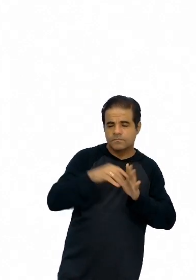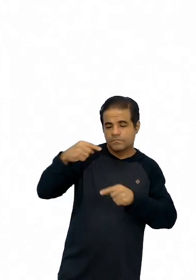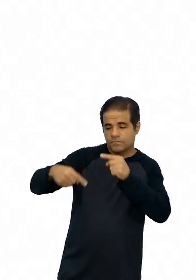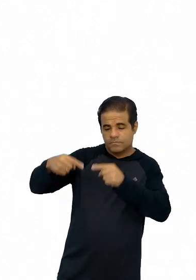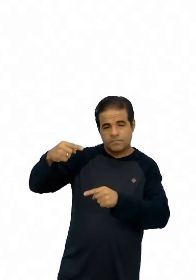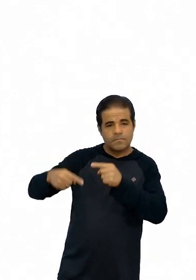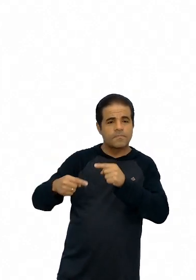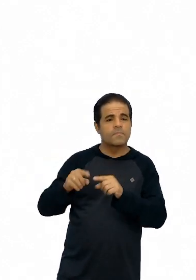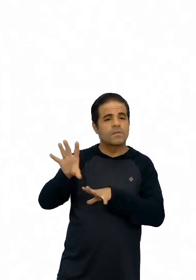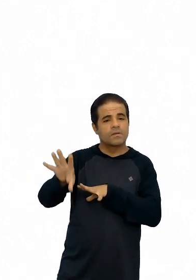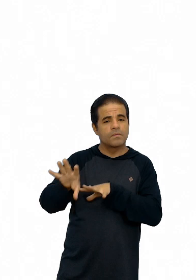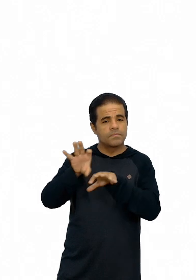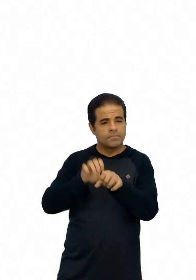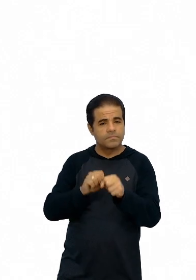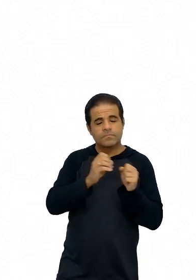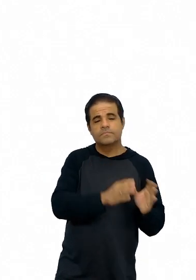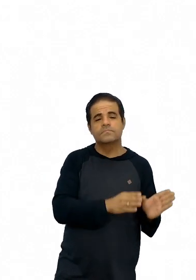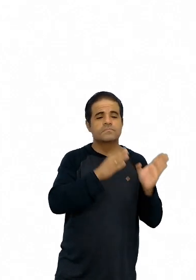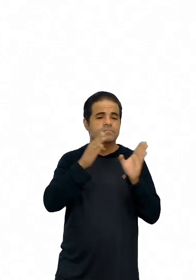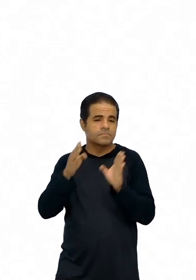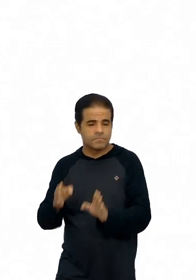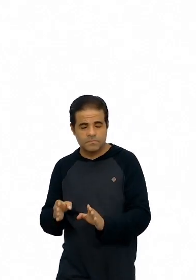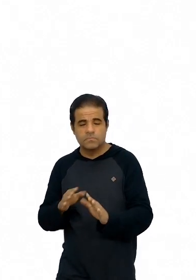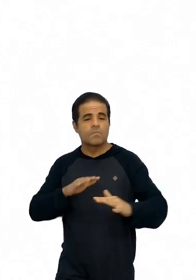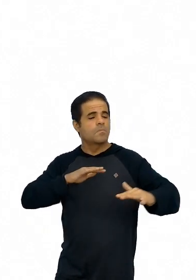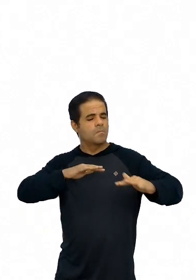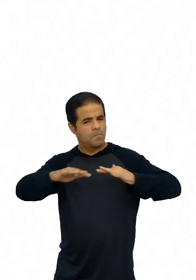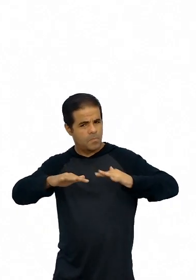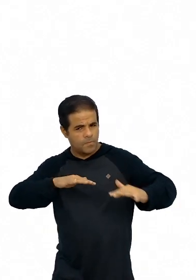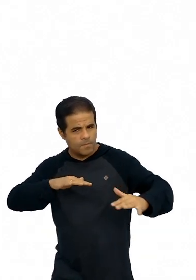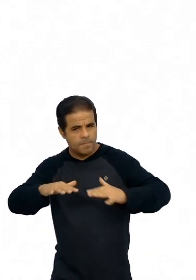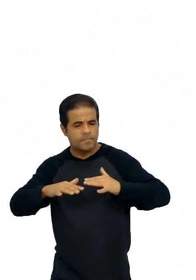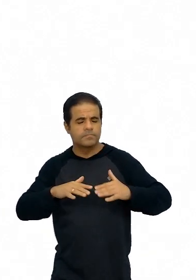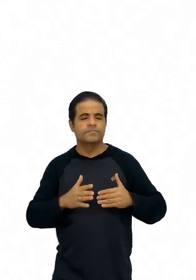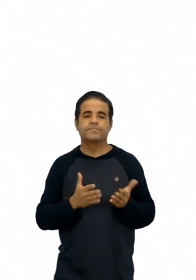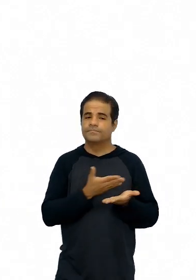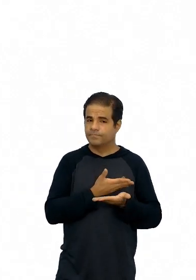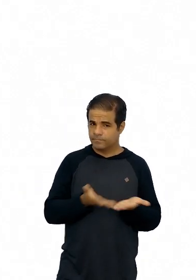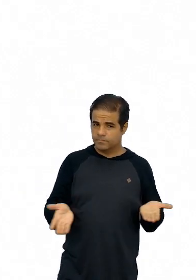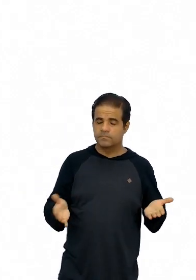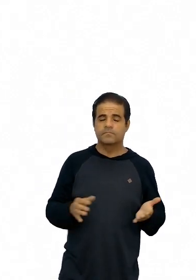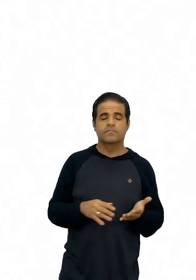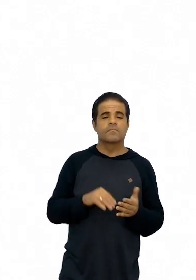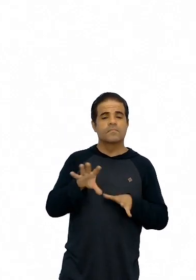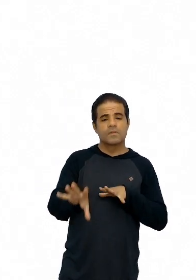discutidos lá na formação de etapa, como o movimento aqui